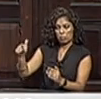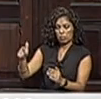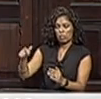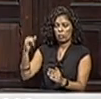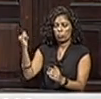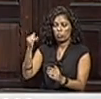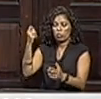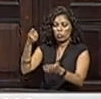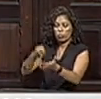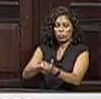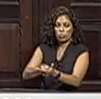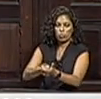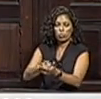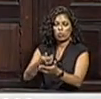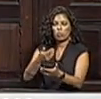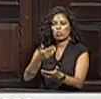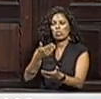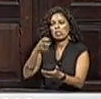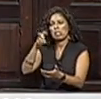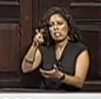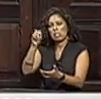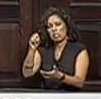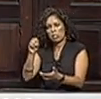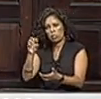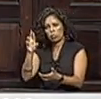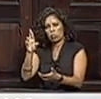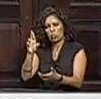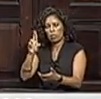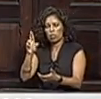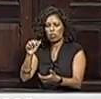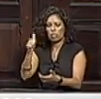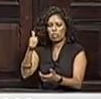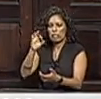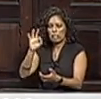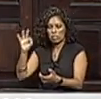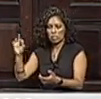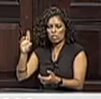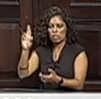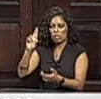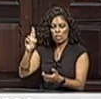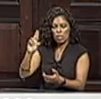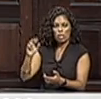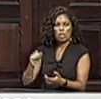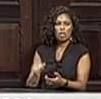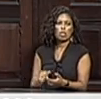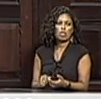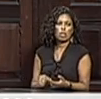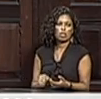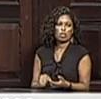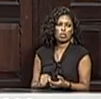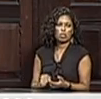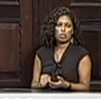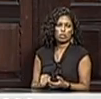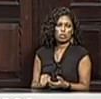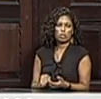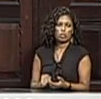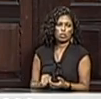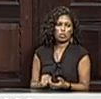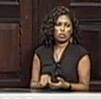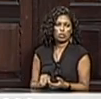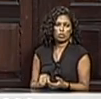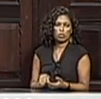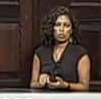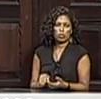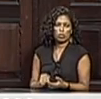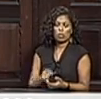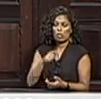nosso próprio trabalho, valorize os esforços dos representantes dos trabalhadores, dos empresários que vêm aqui, nós estamos solicitando